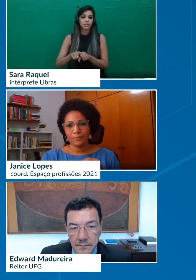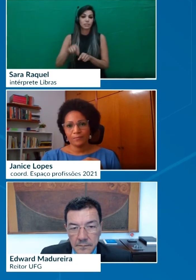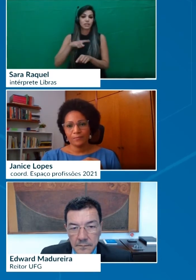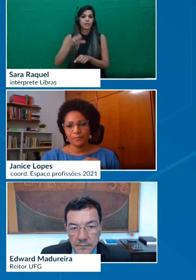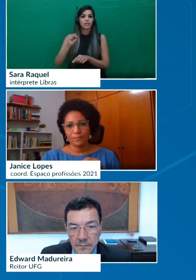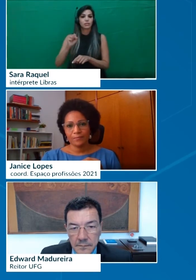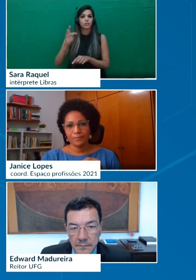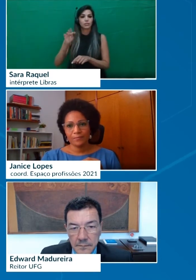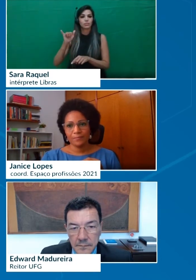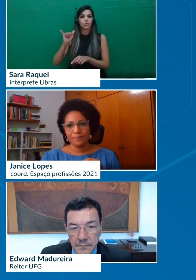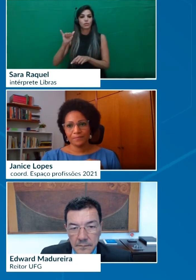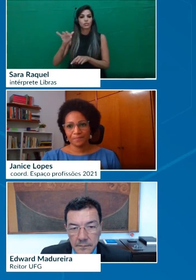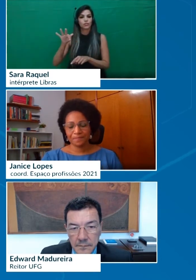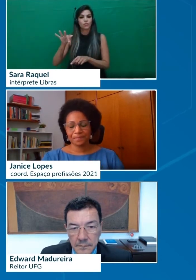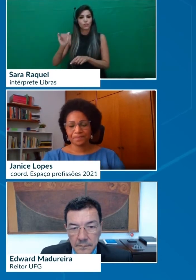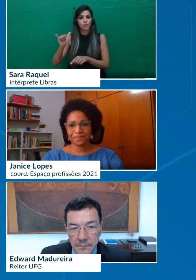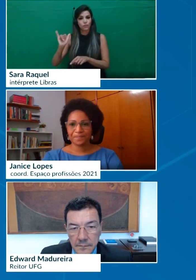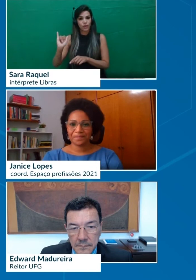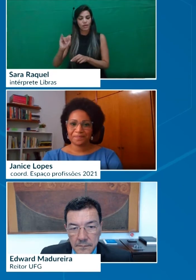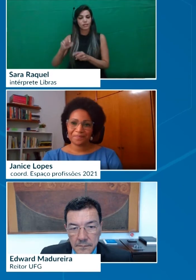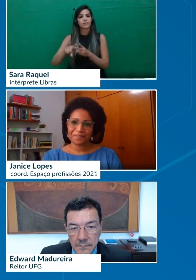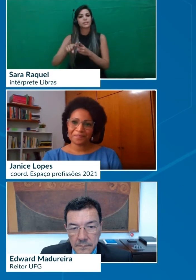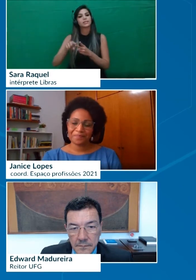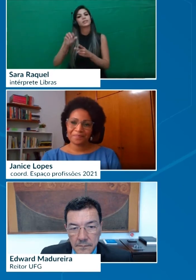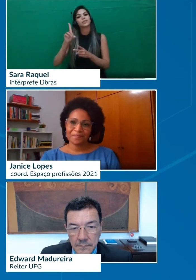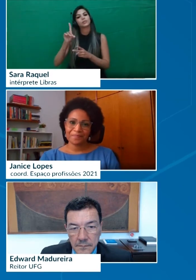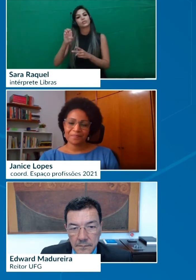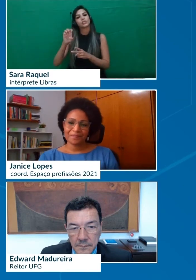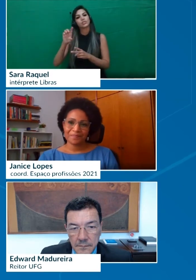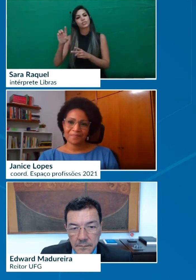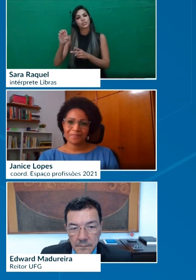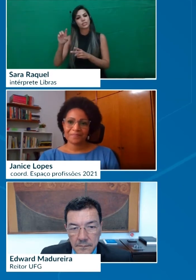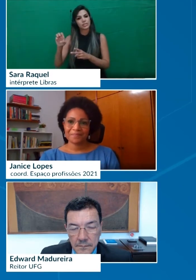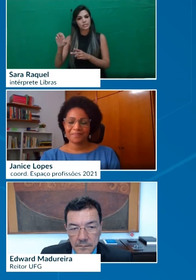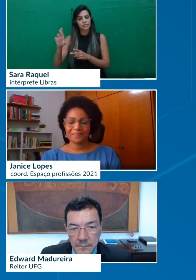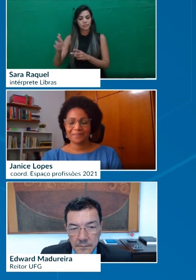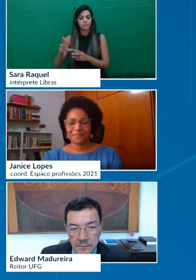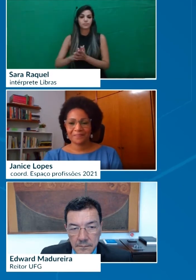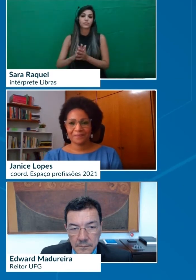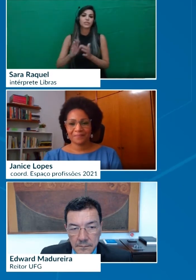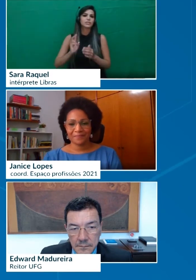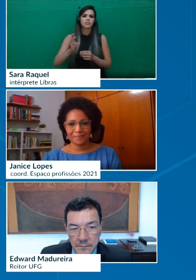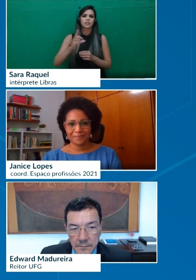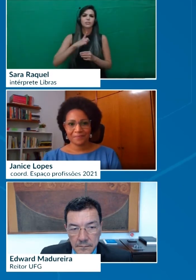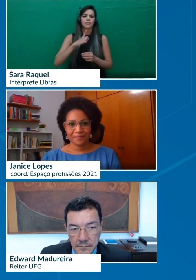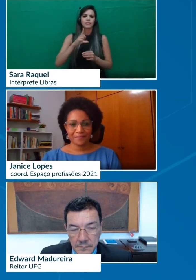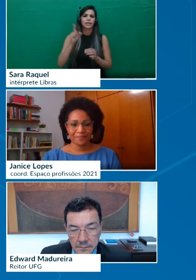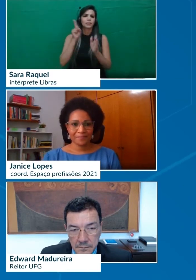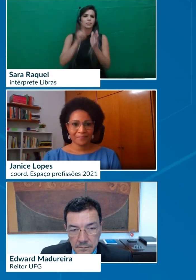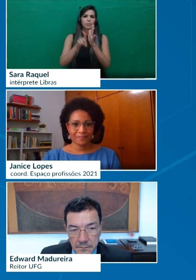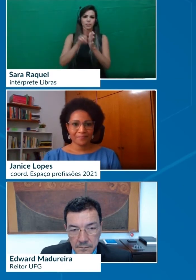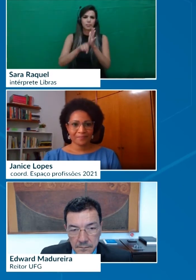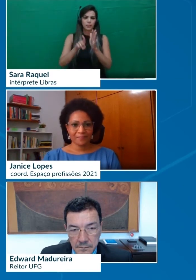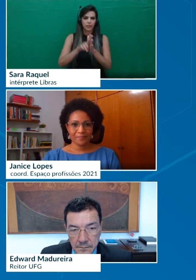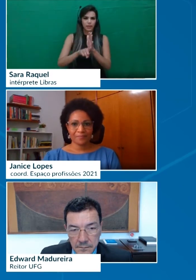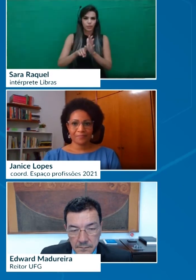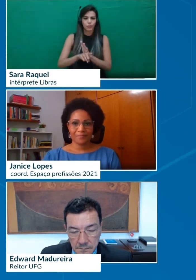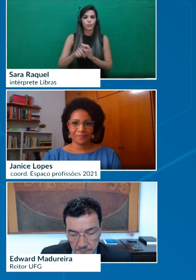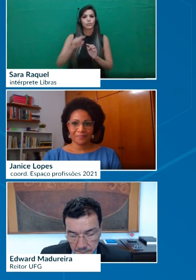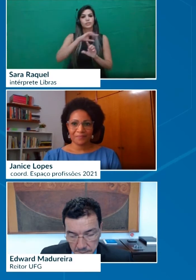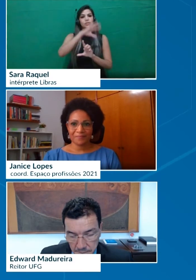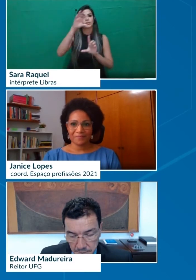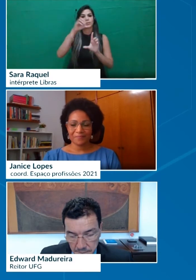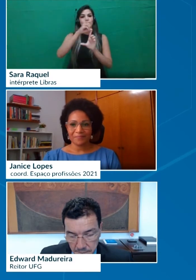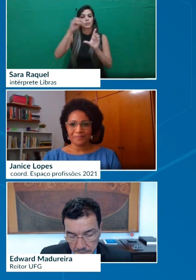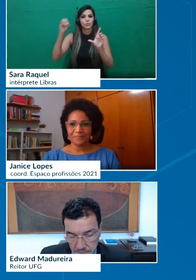gente sempre faz enquete aqui no Mundo UFG, né? A gente sempre faz enquete no Mundo UFG antes de cada programa, e dessa vez também não